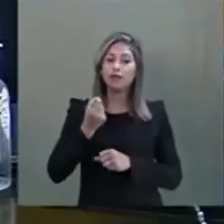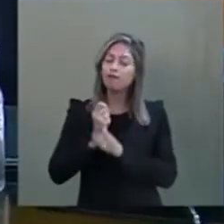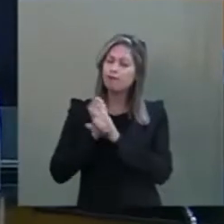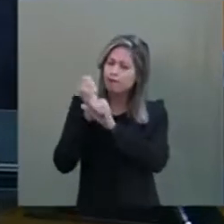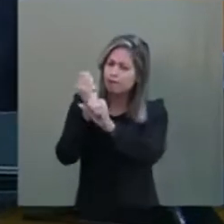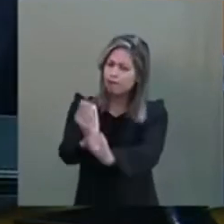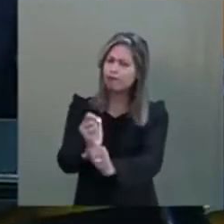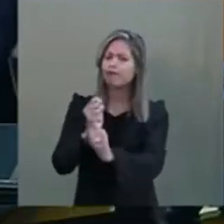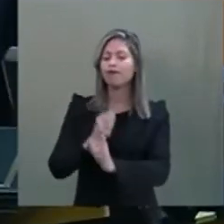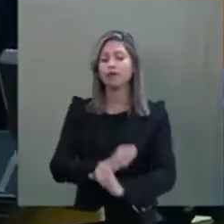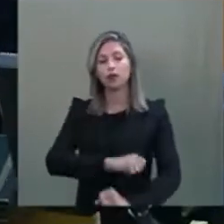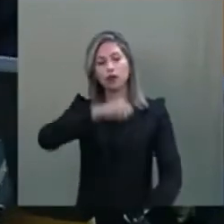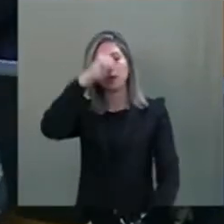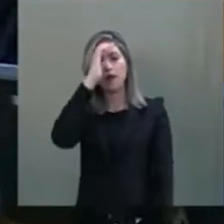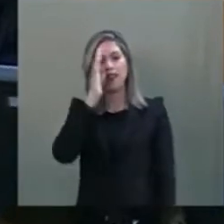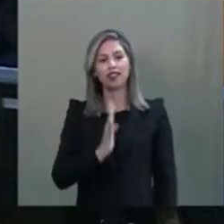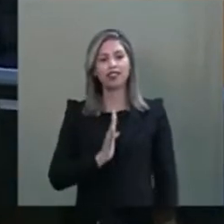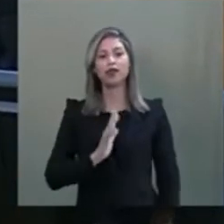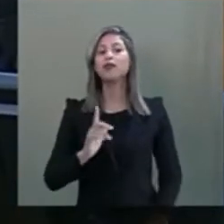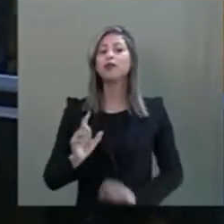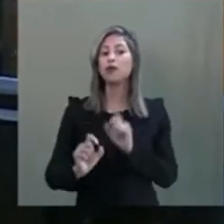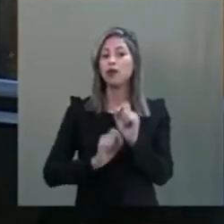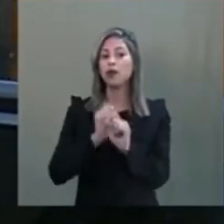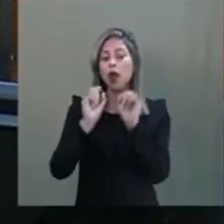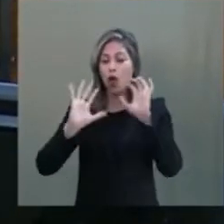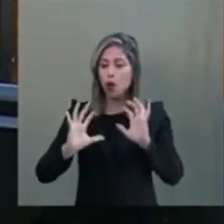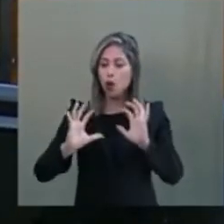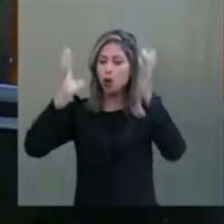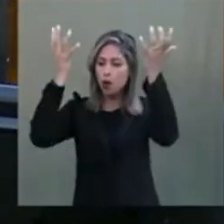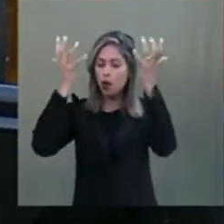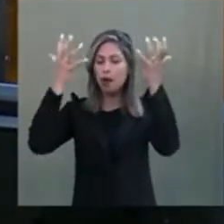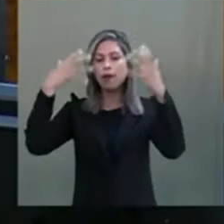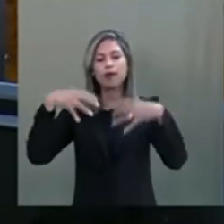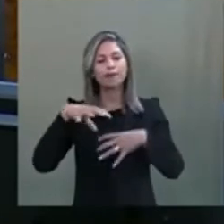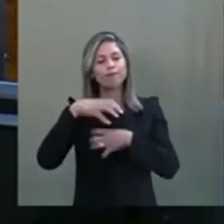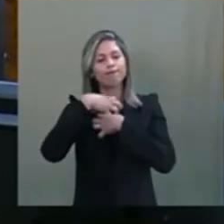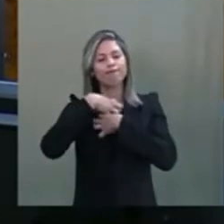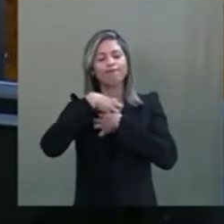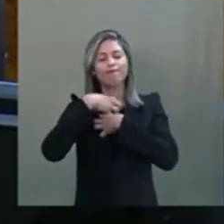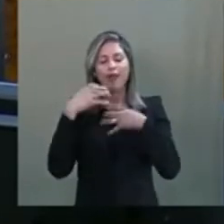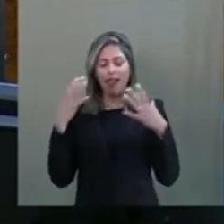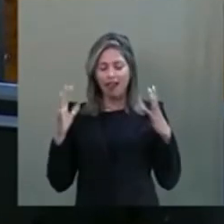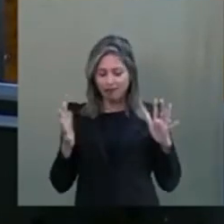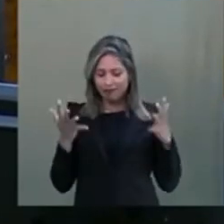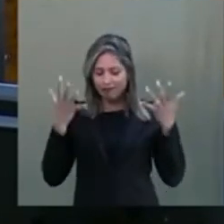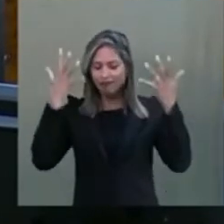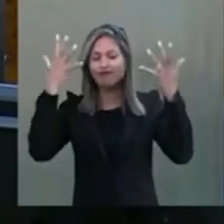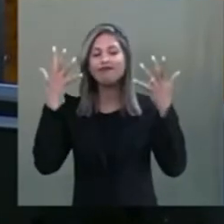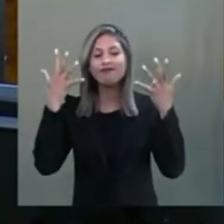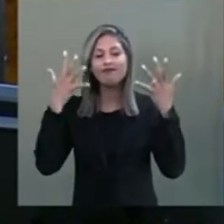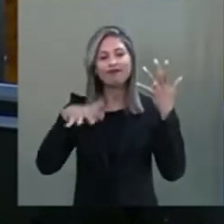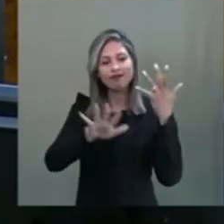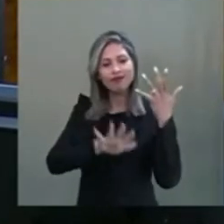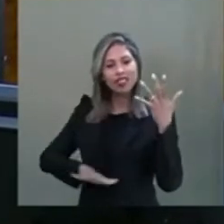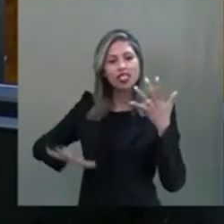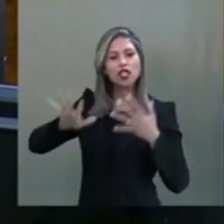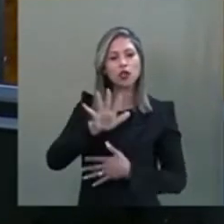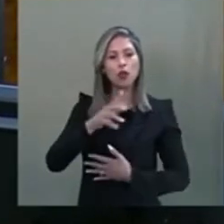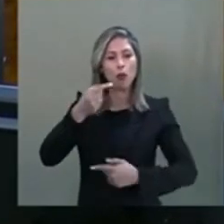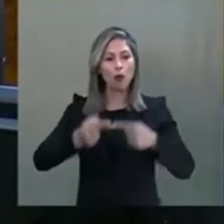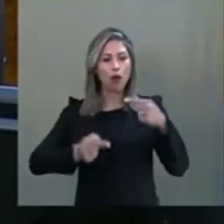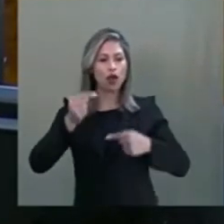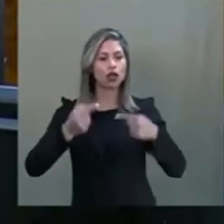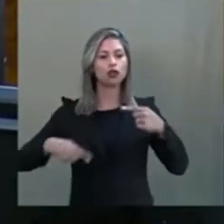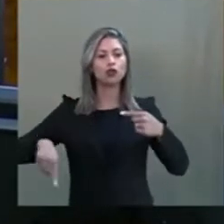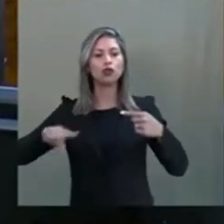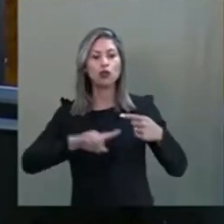Brasil. Um dos eventos cívicos de maior significado político da nossa ainda jovem